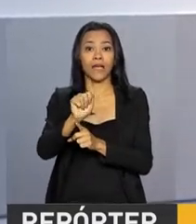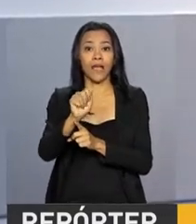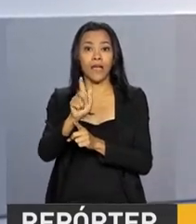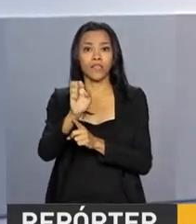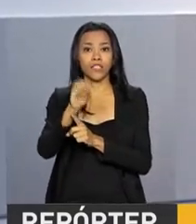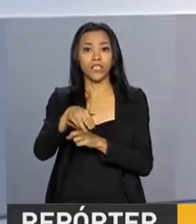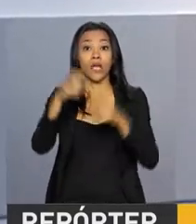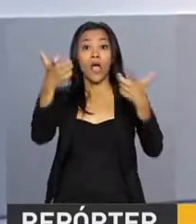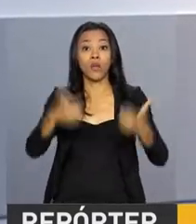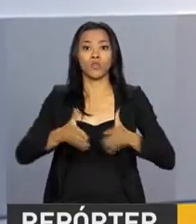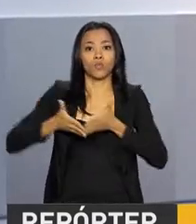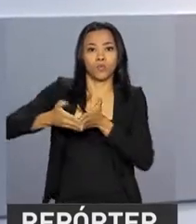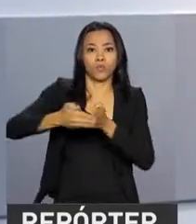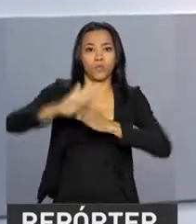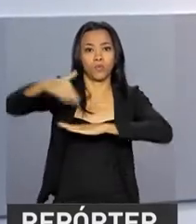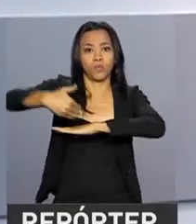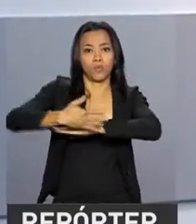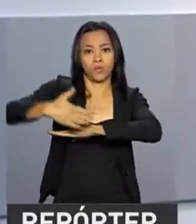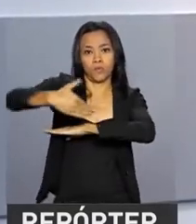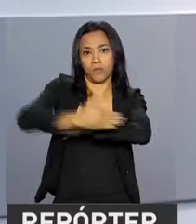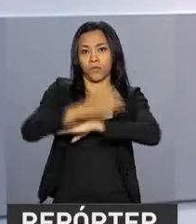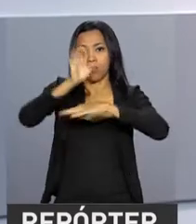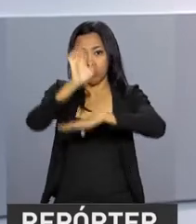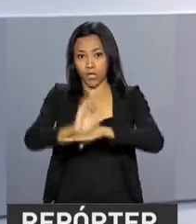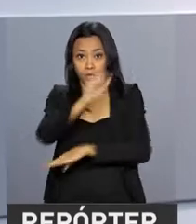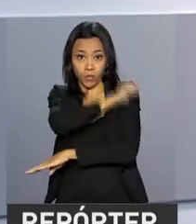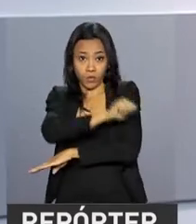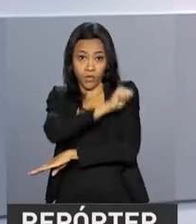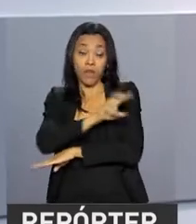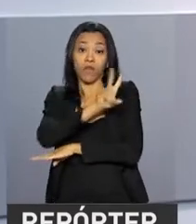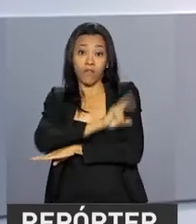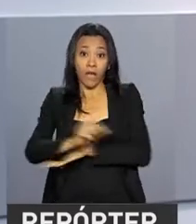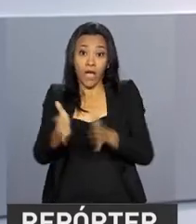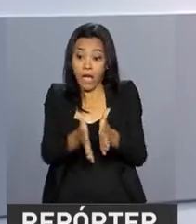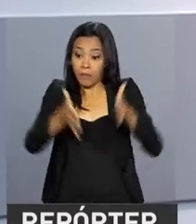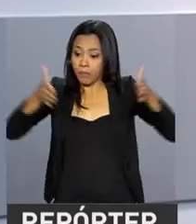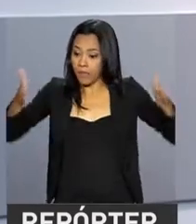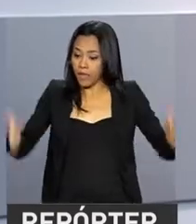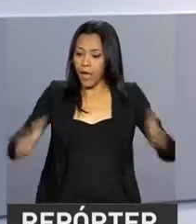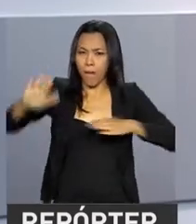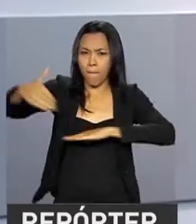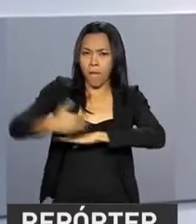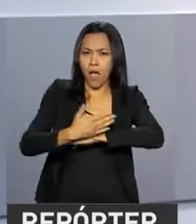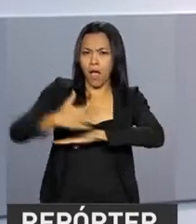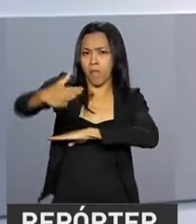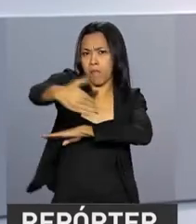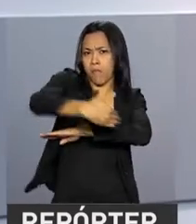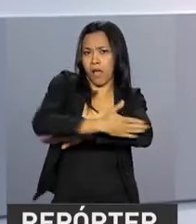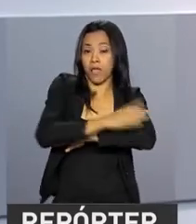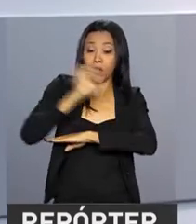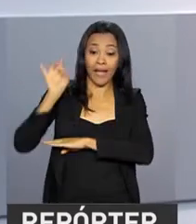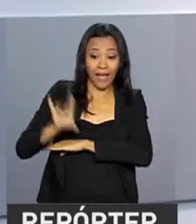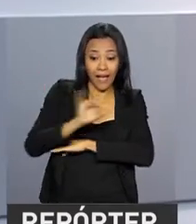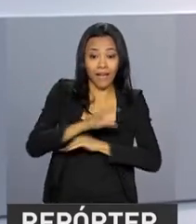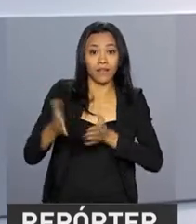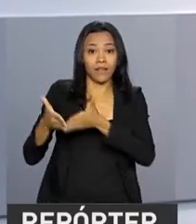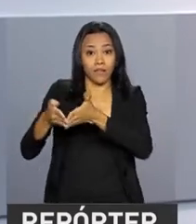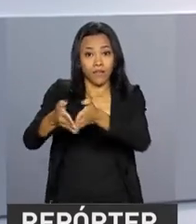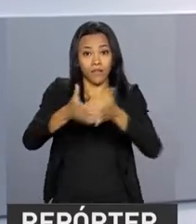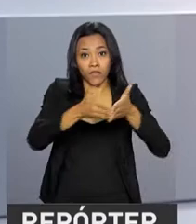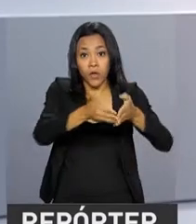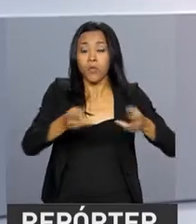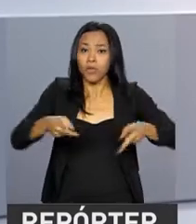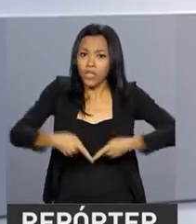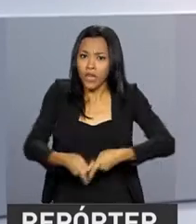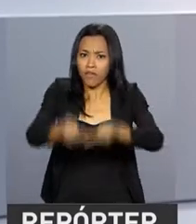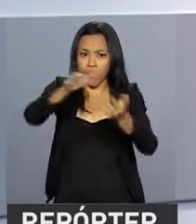o acesso de navios maiores, além de ampliar em 50% a capacidade de operação. Agora, cada navio pode movimentar até